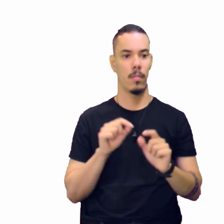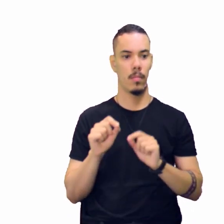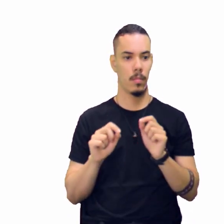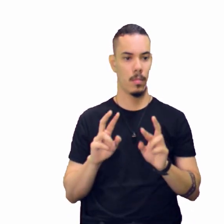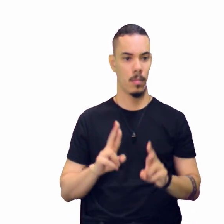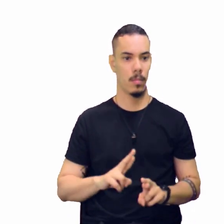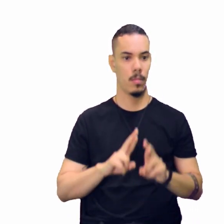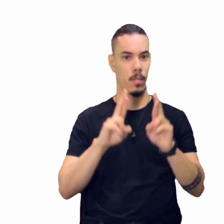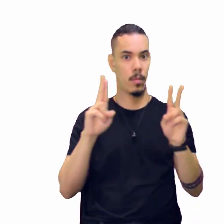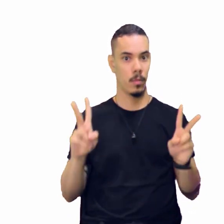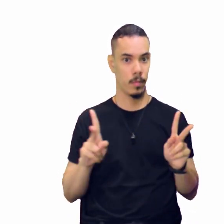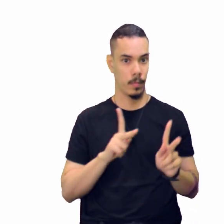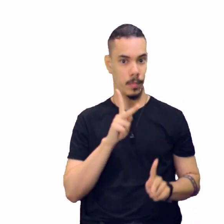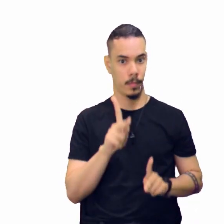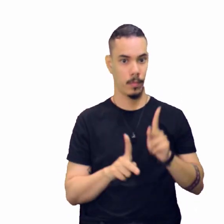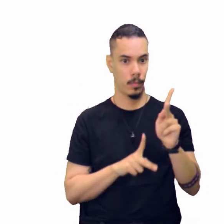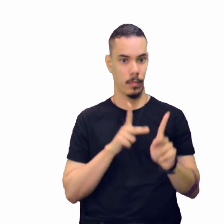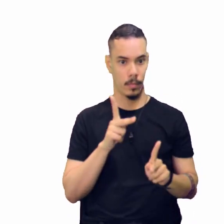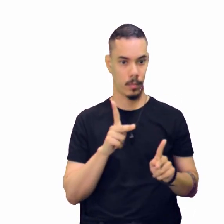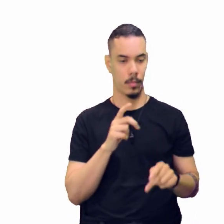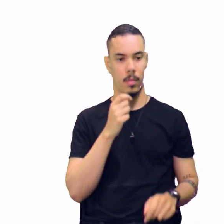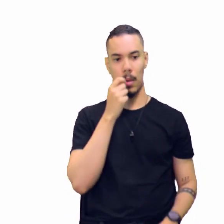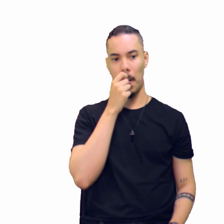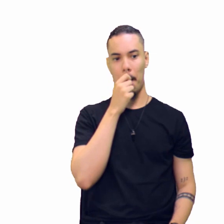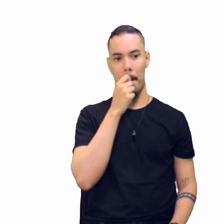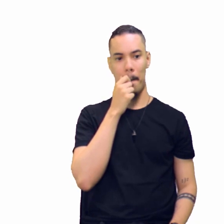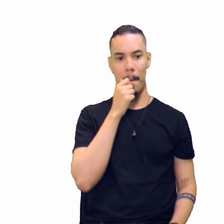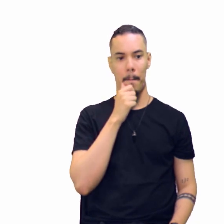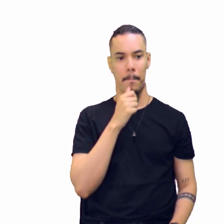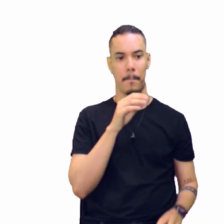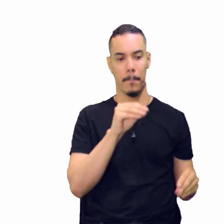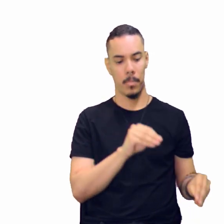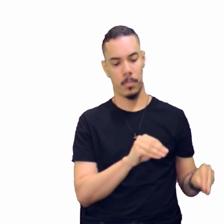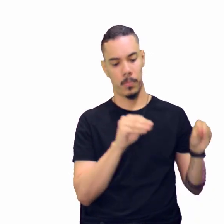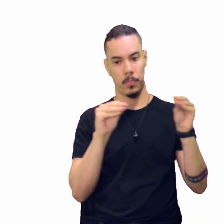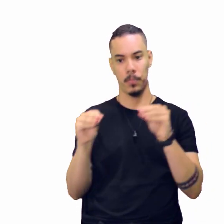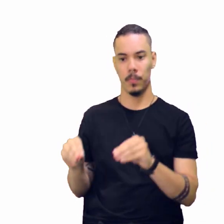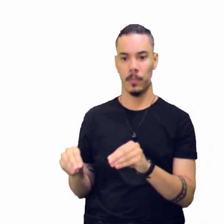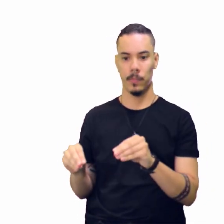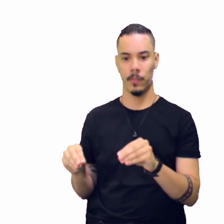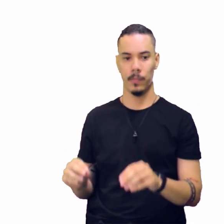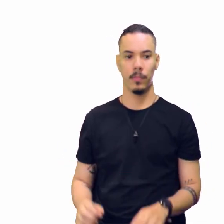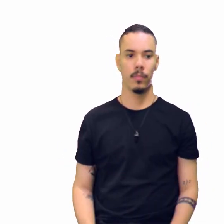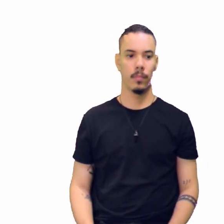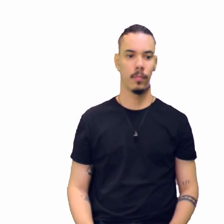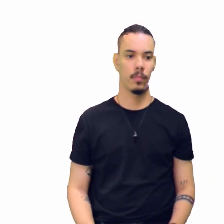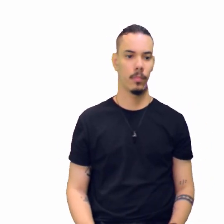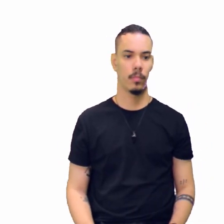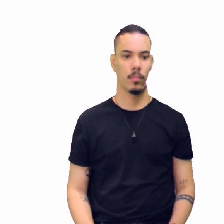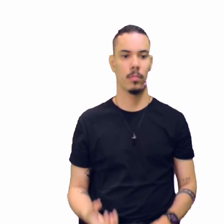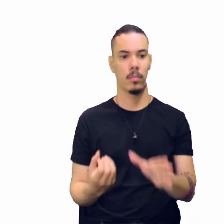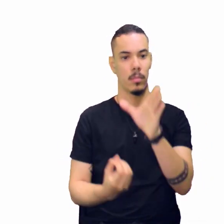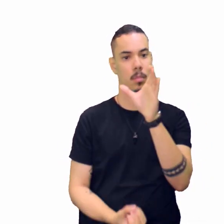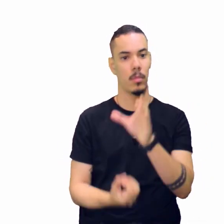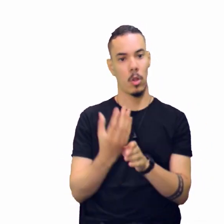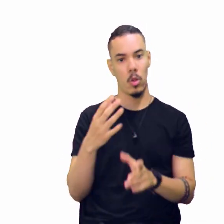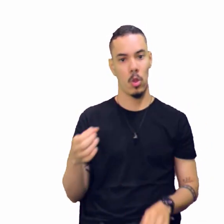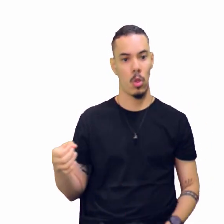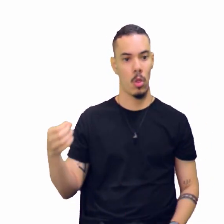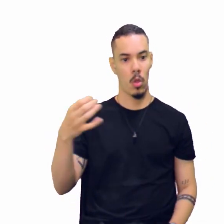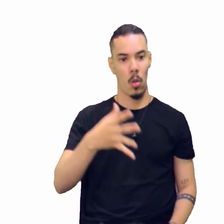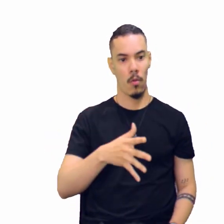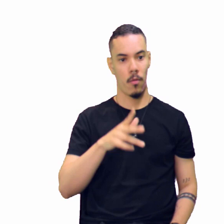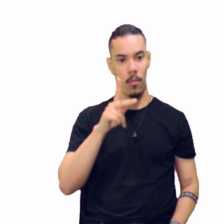diferenciar os povos. B, mover de posição. Formar um novo